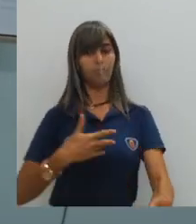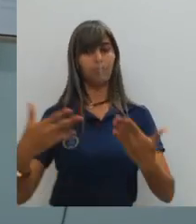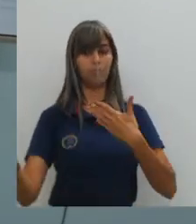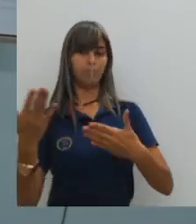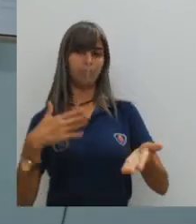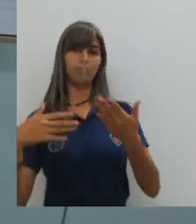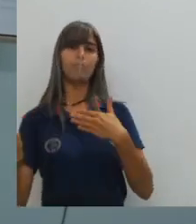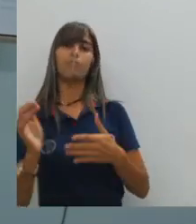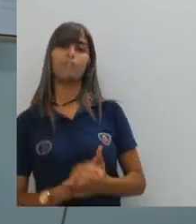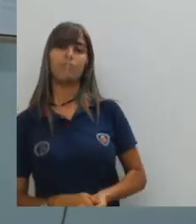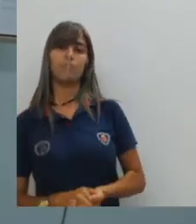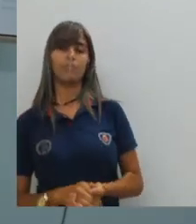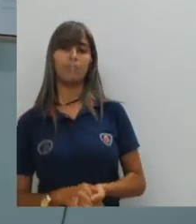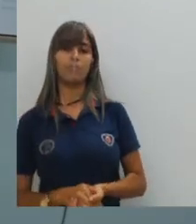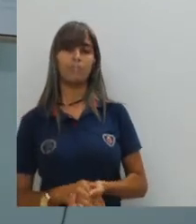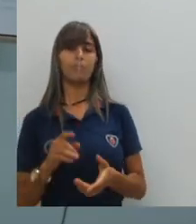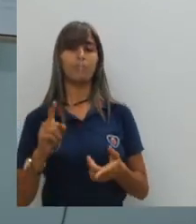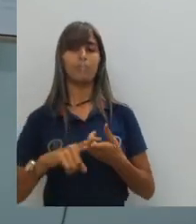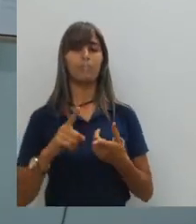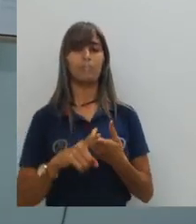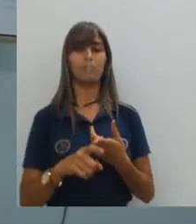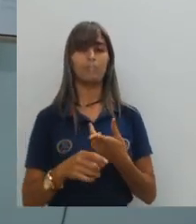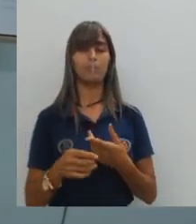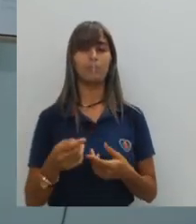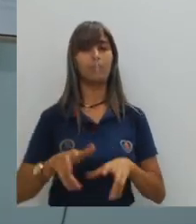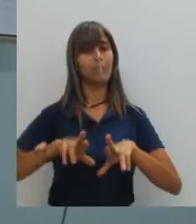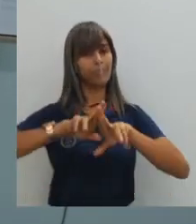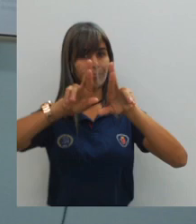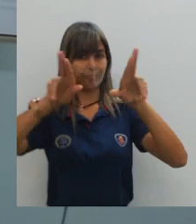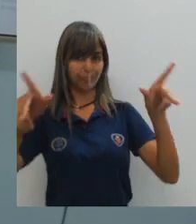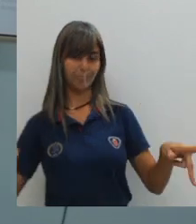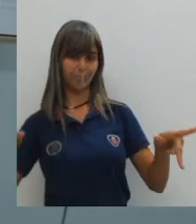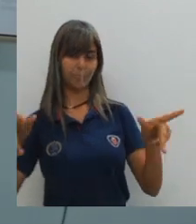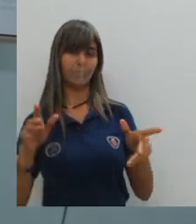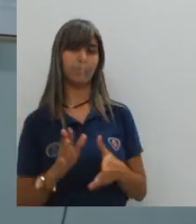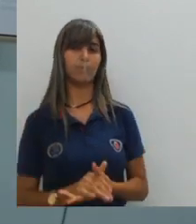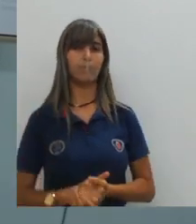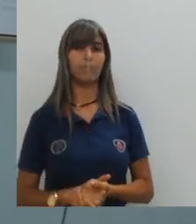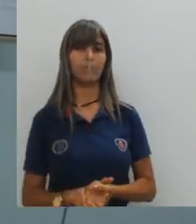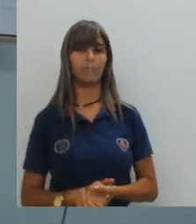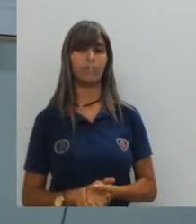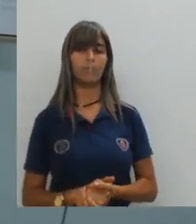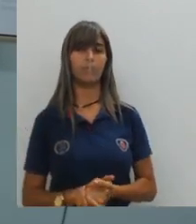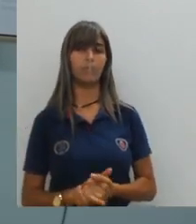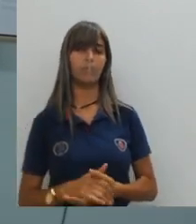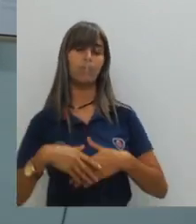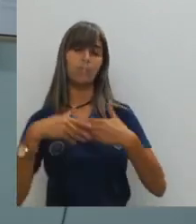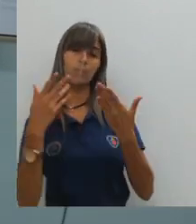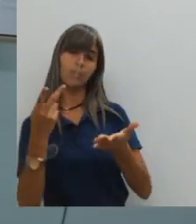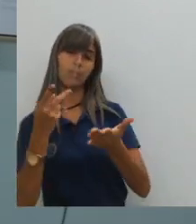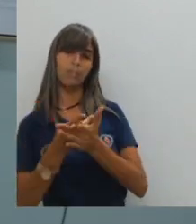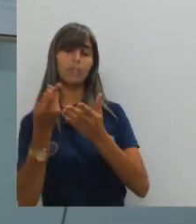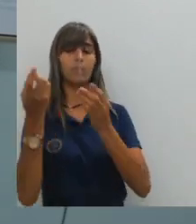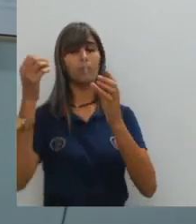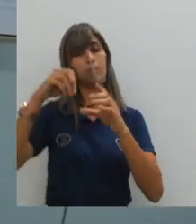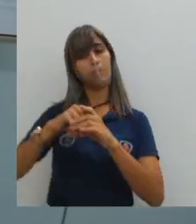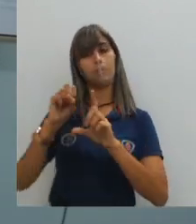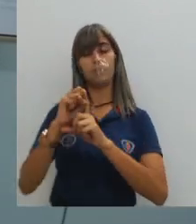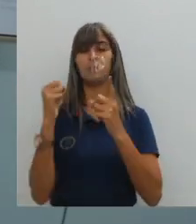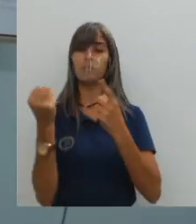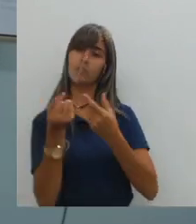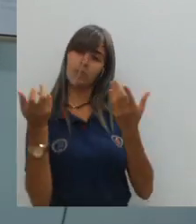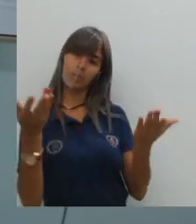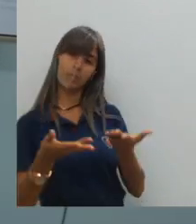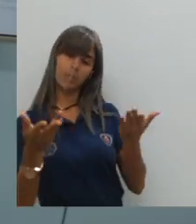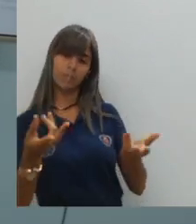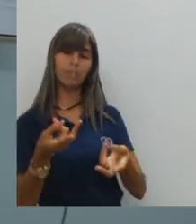outro, sobretudo o considerado diferente. Isto é, tem ocorrido, especialmente na sociedade atual,